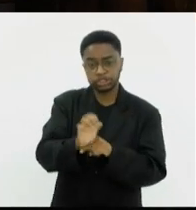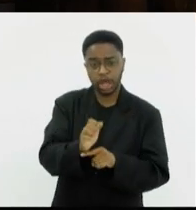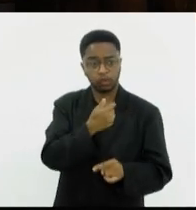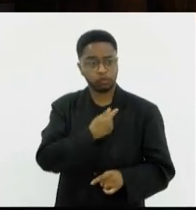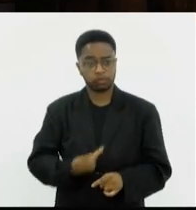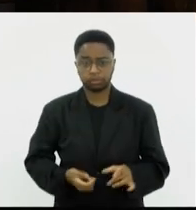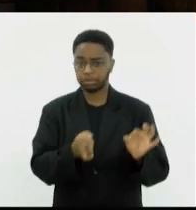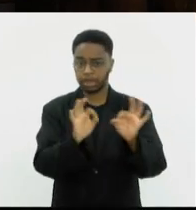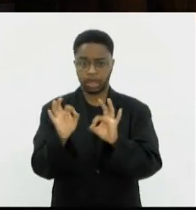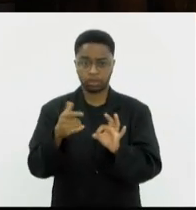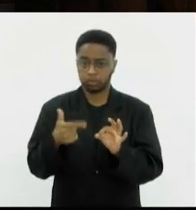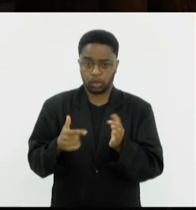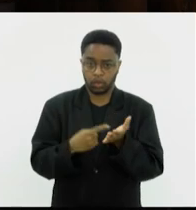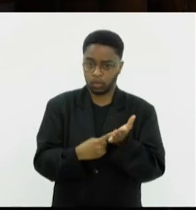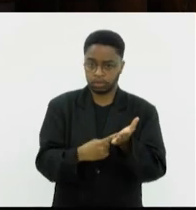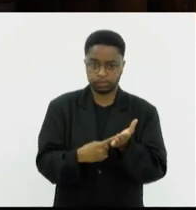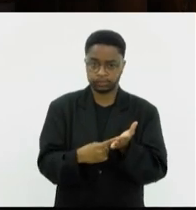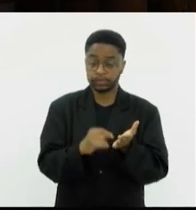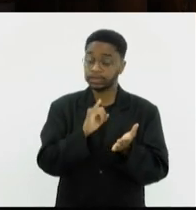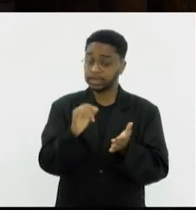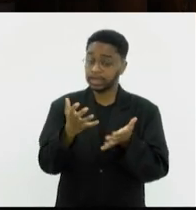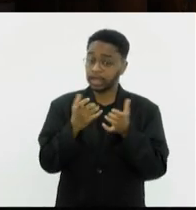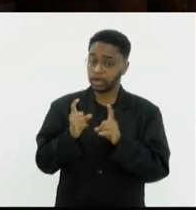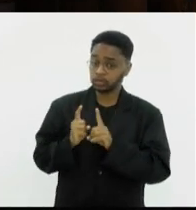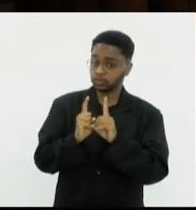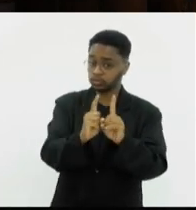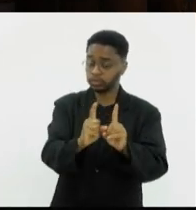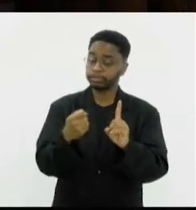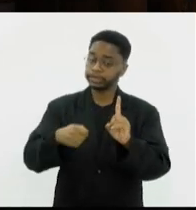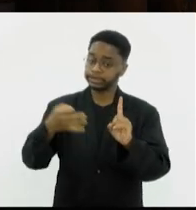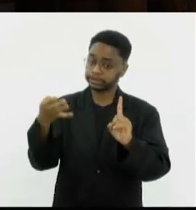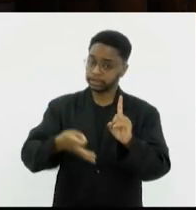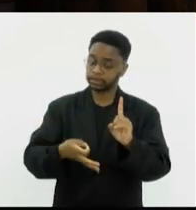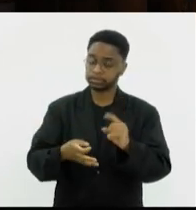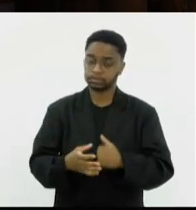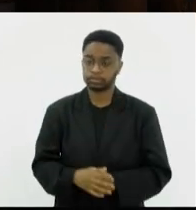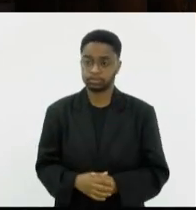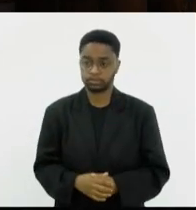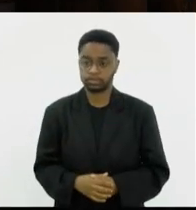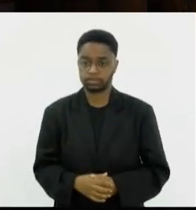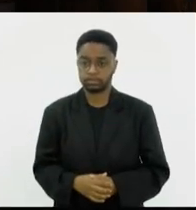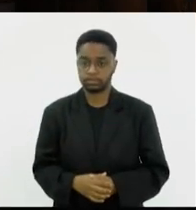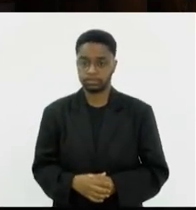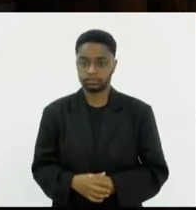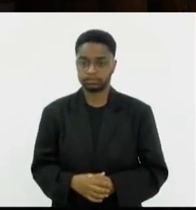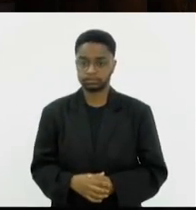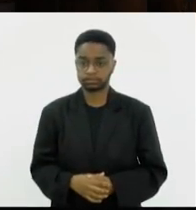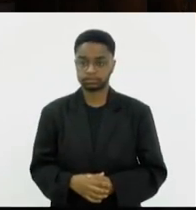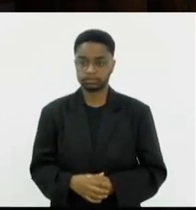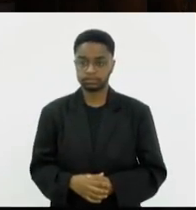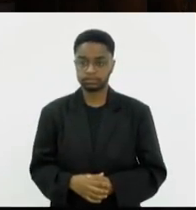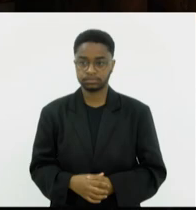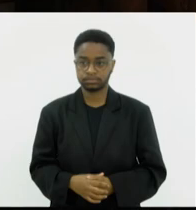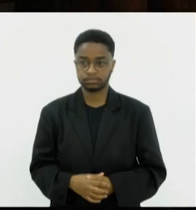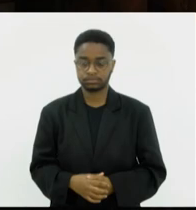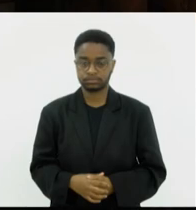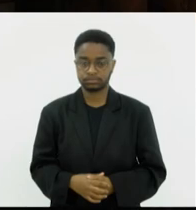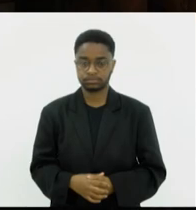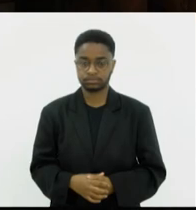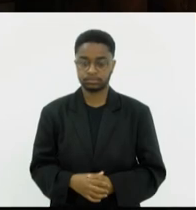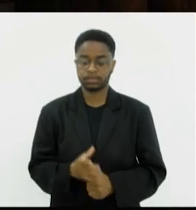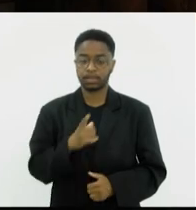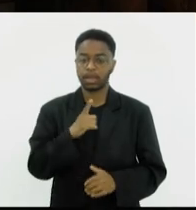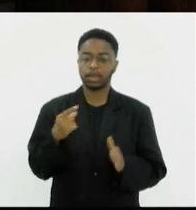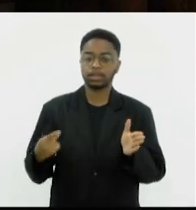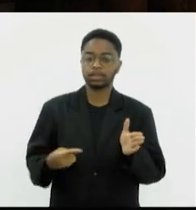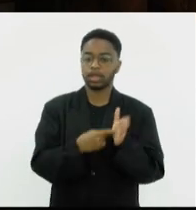ninguém. Quem quiser caminhar do meu lado tem que estar certo. Eu recebo